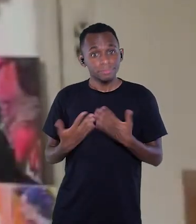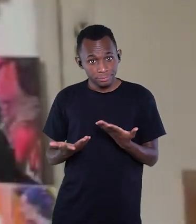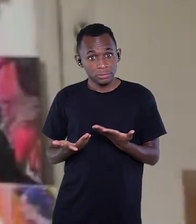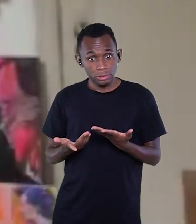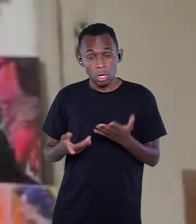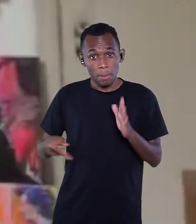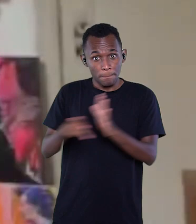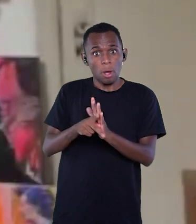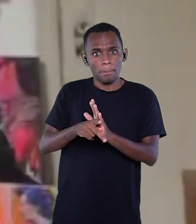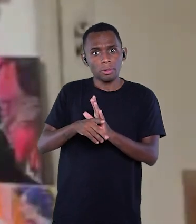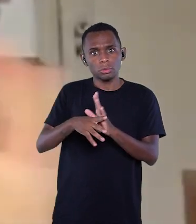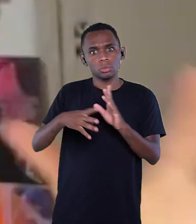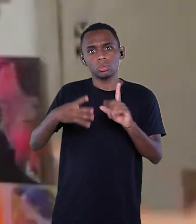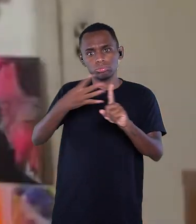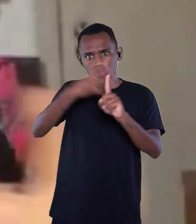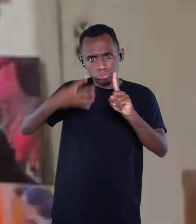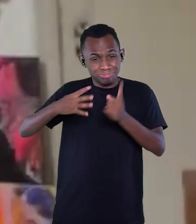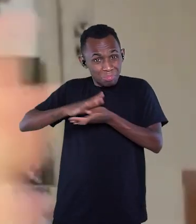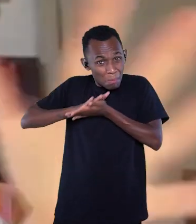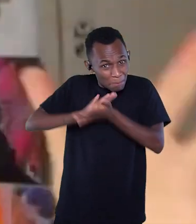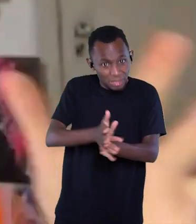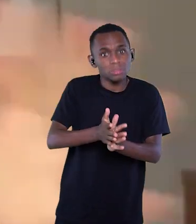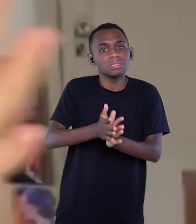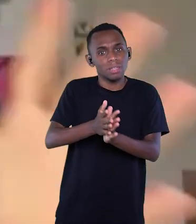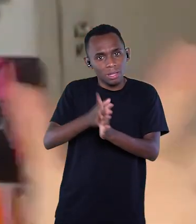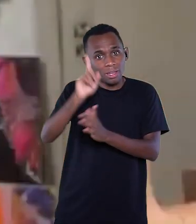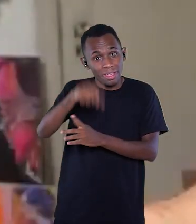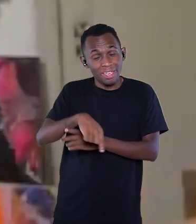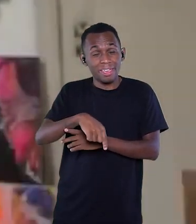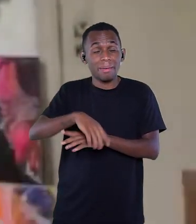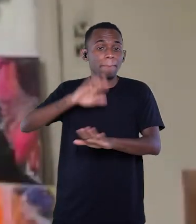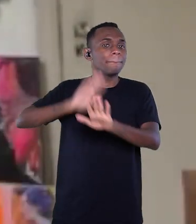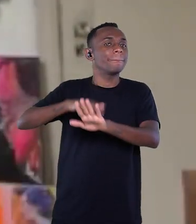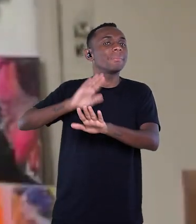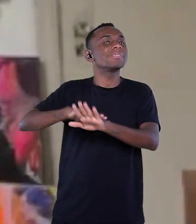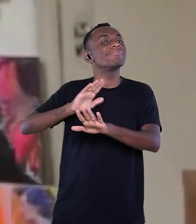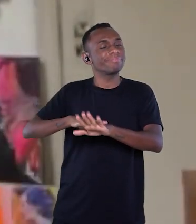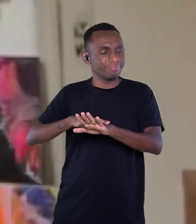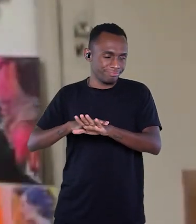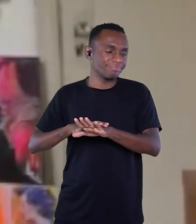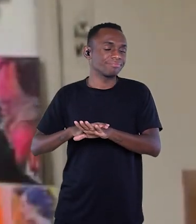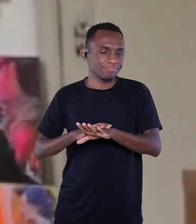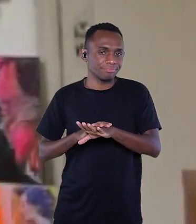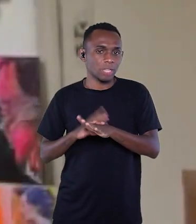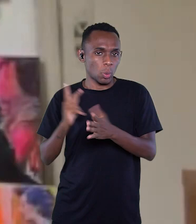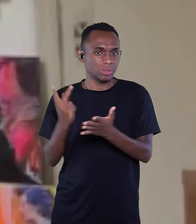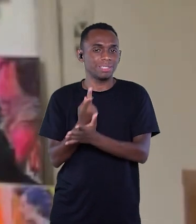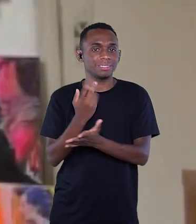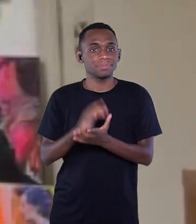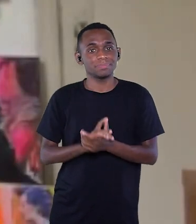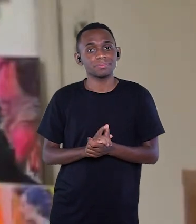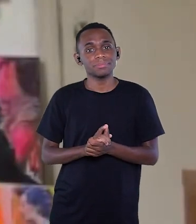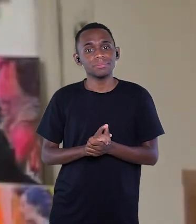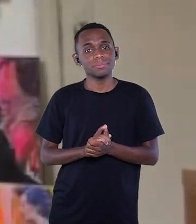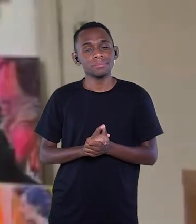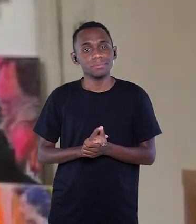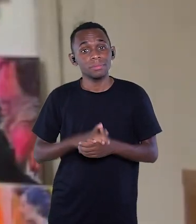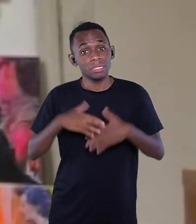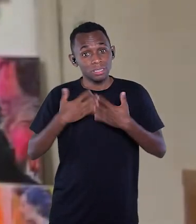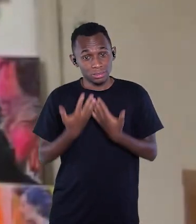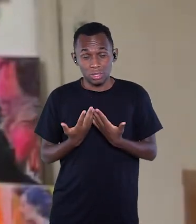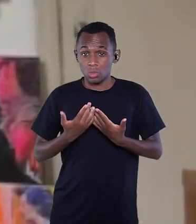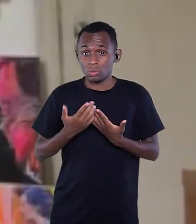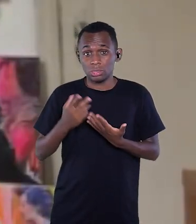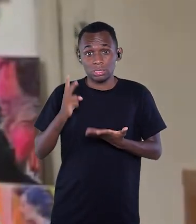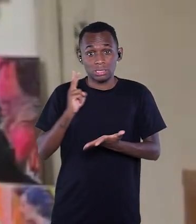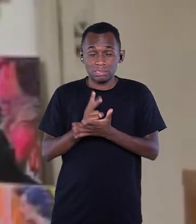o viés homofóbico, a lesbianidade, ela vem mais velada, assim. Mas aí eu